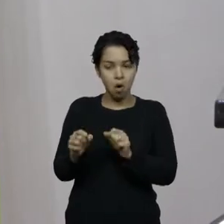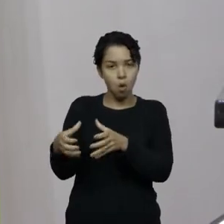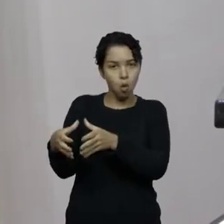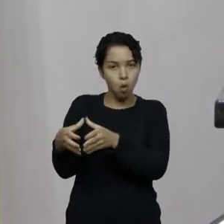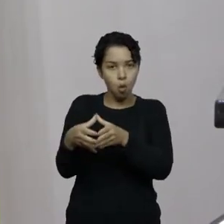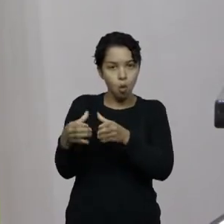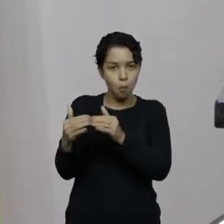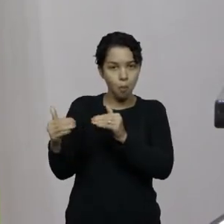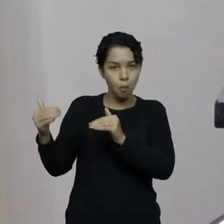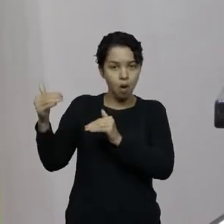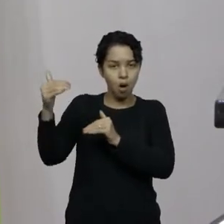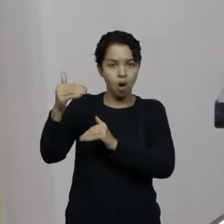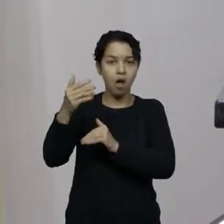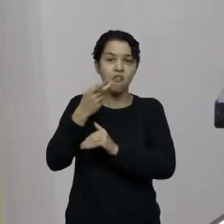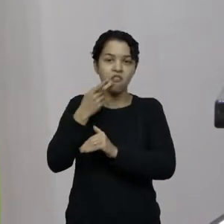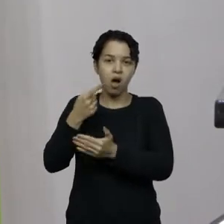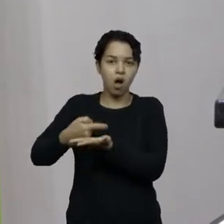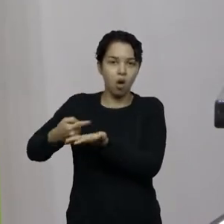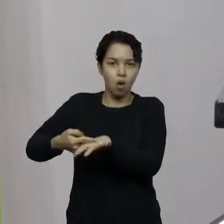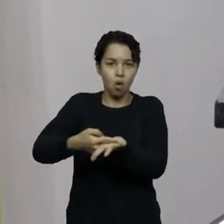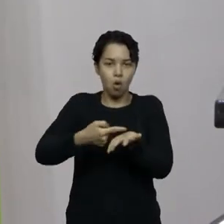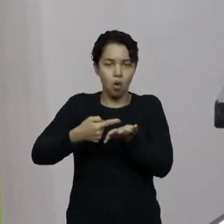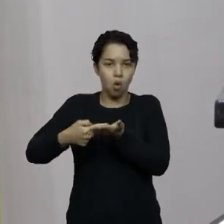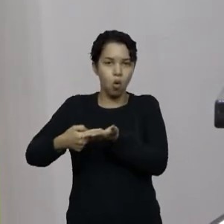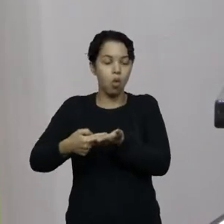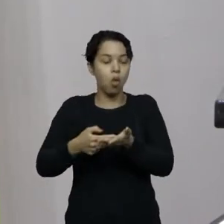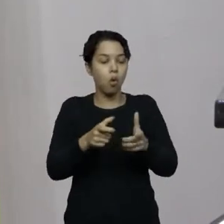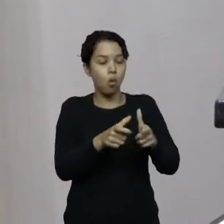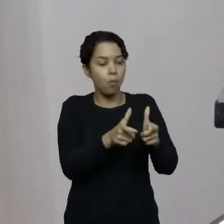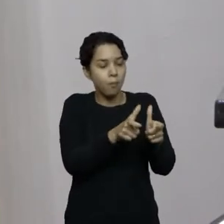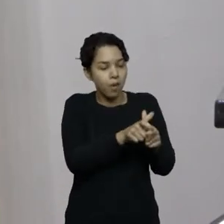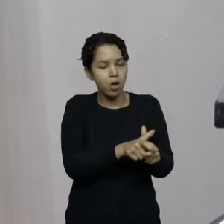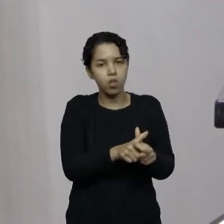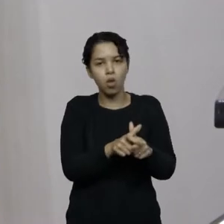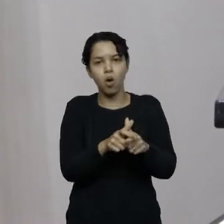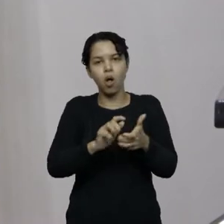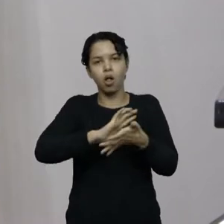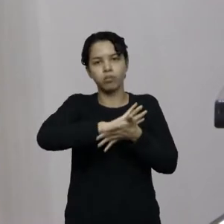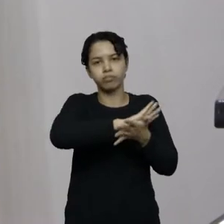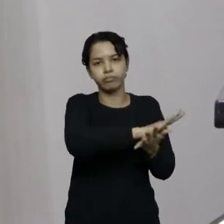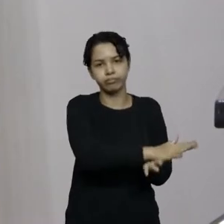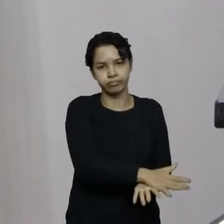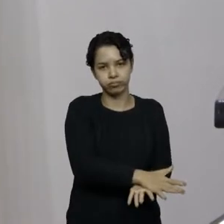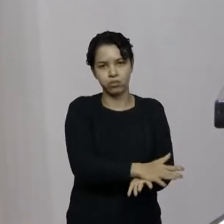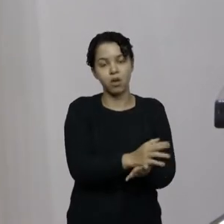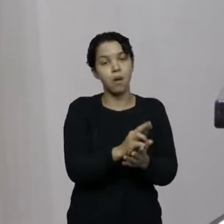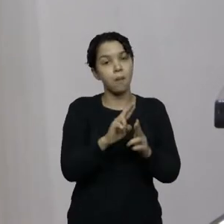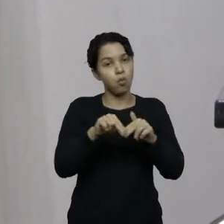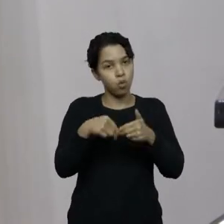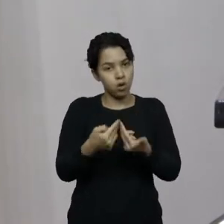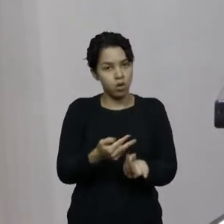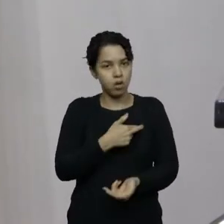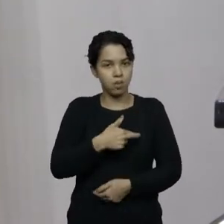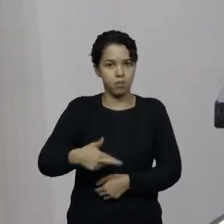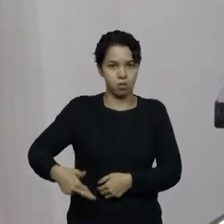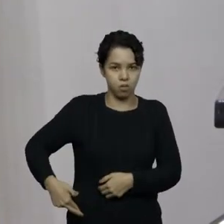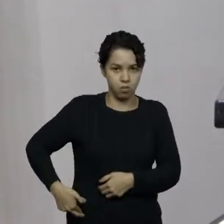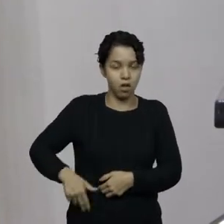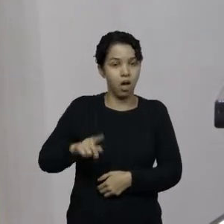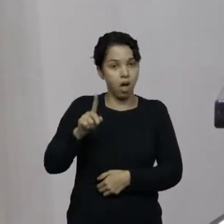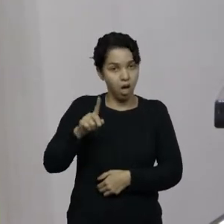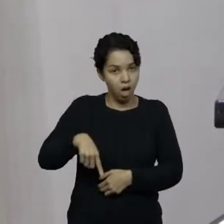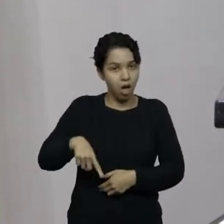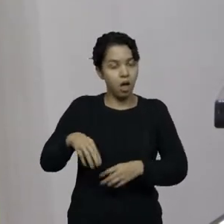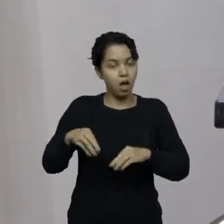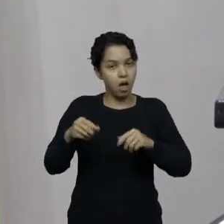acordo e atropelar a minoria por isso que uma república é uma terra onde prevalece o império das leis